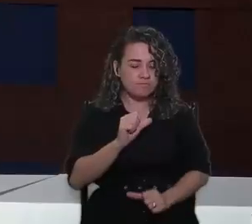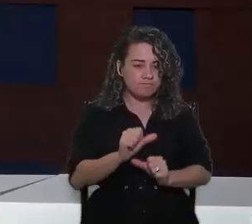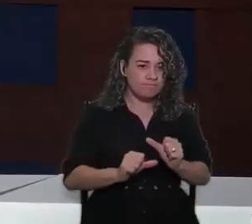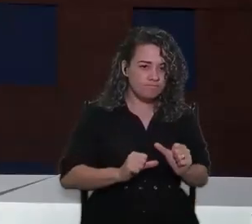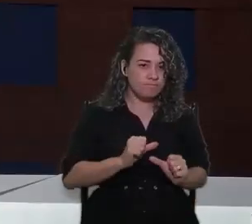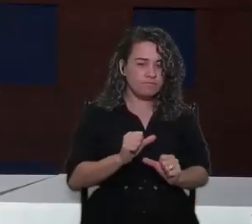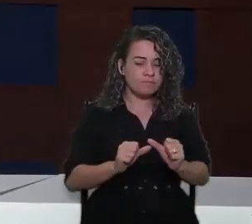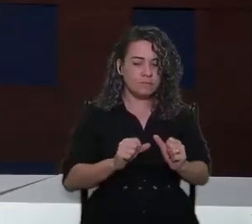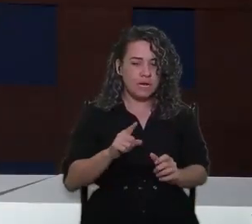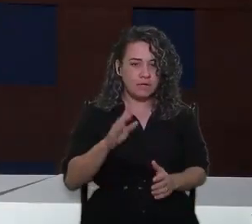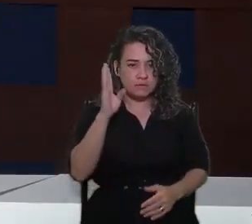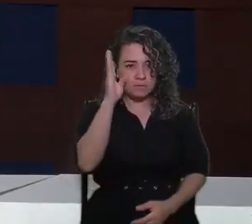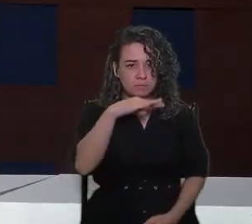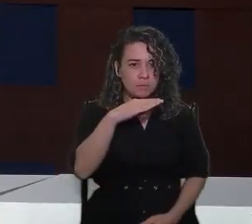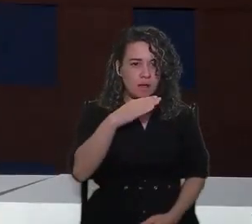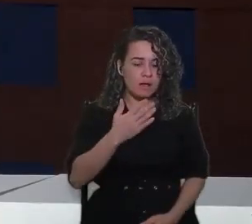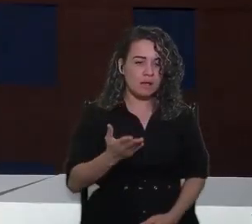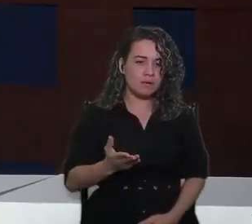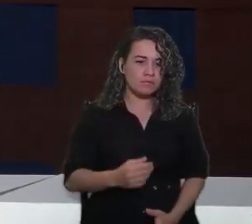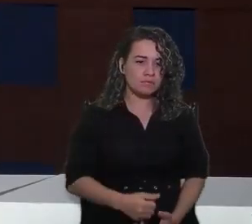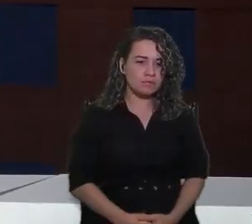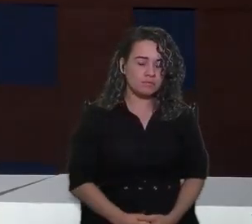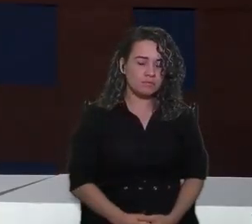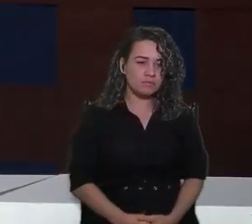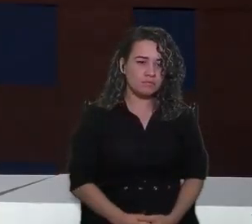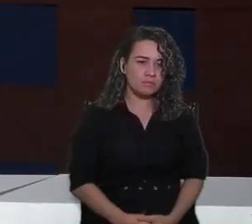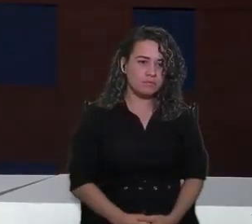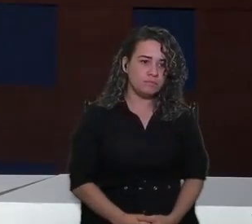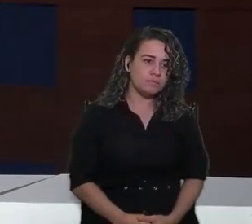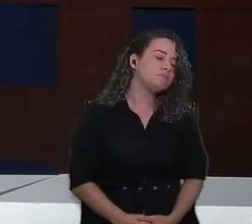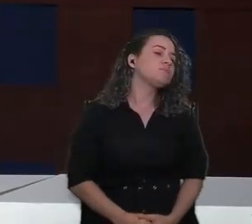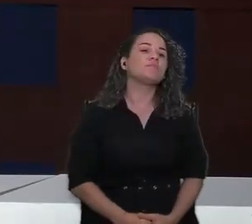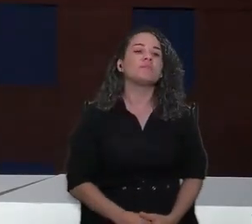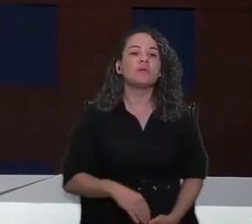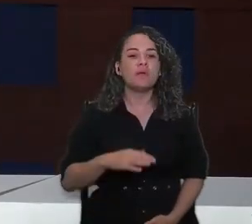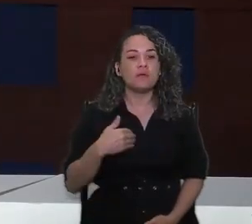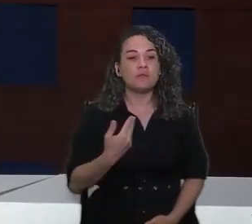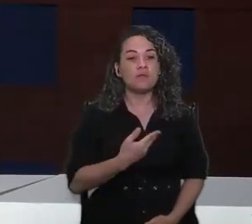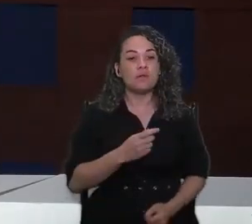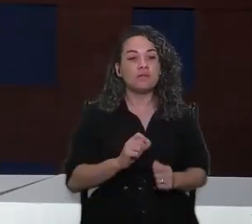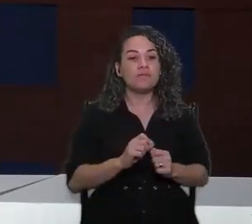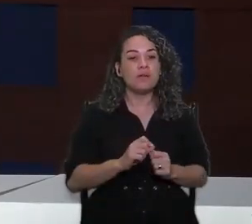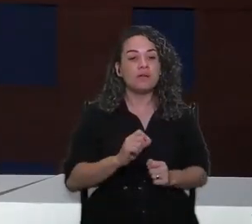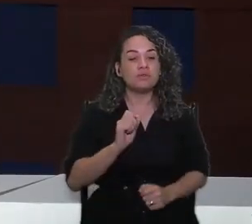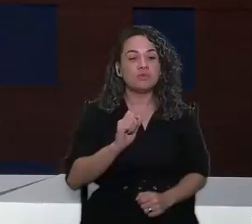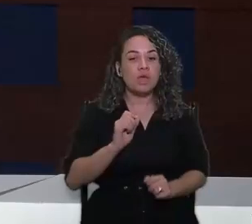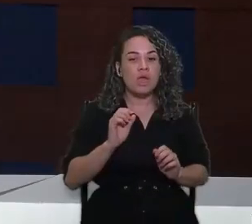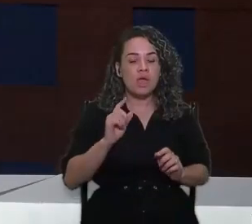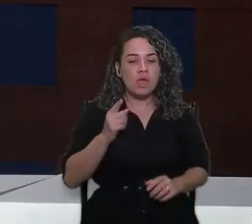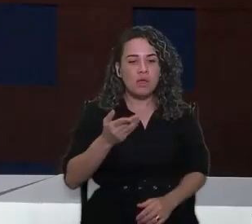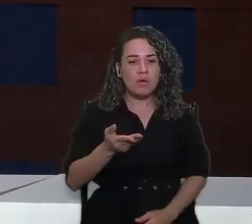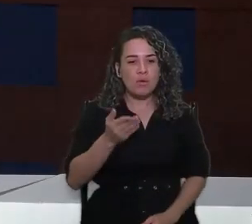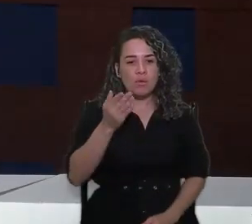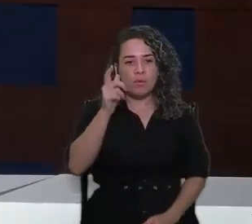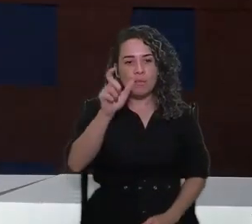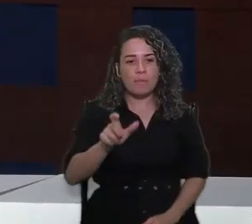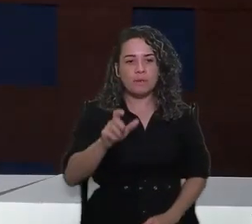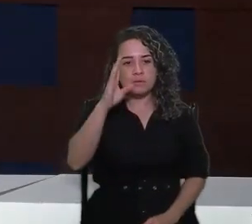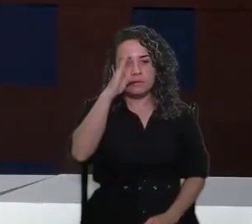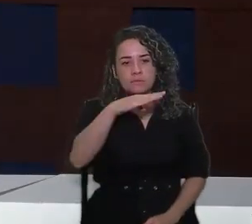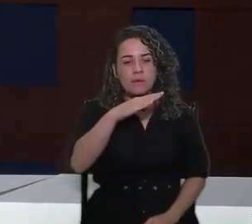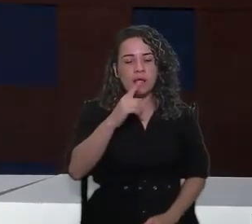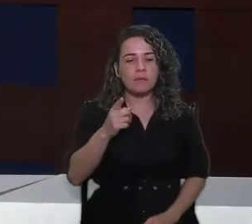são, e monstros a gente prende, a gente evita que